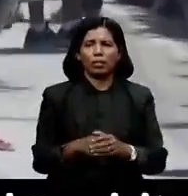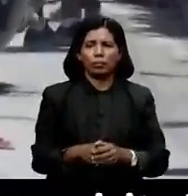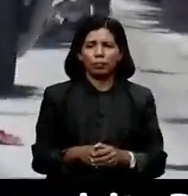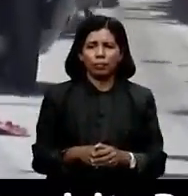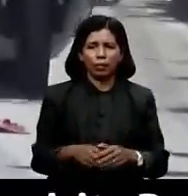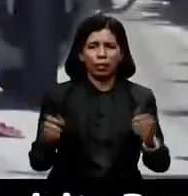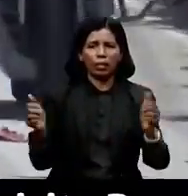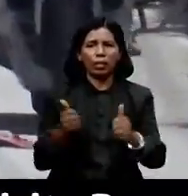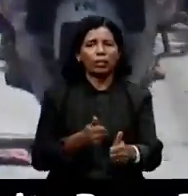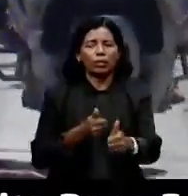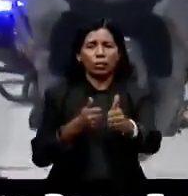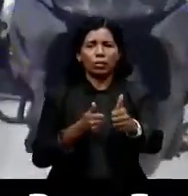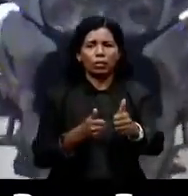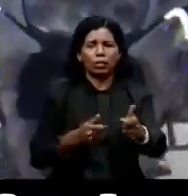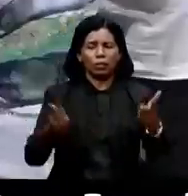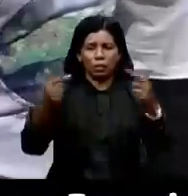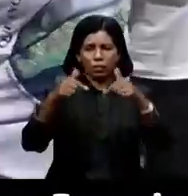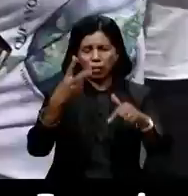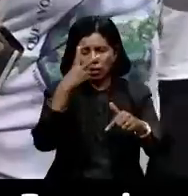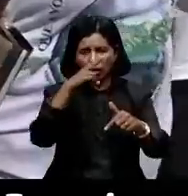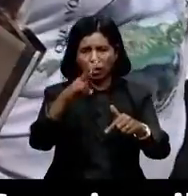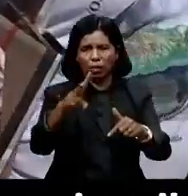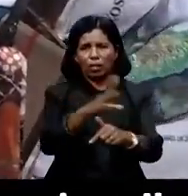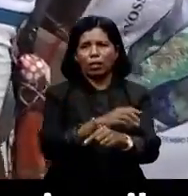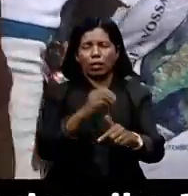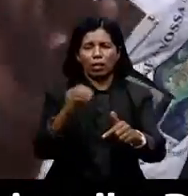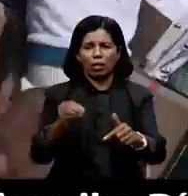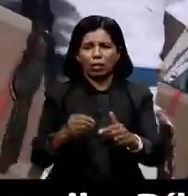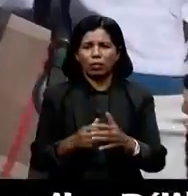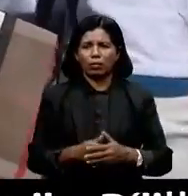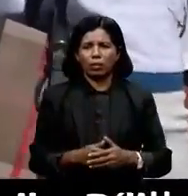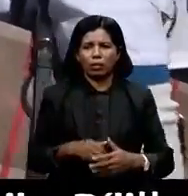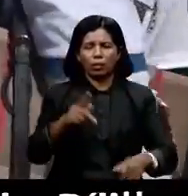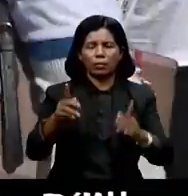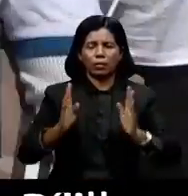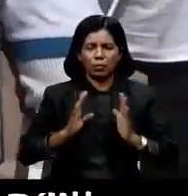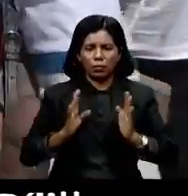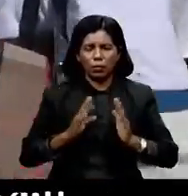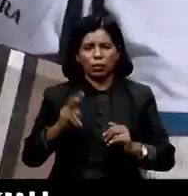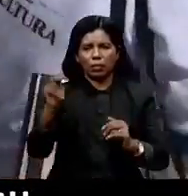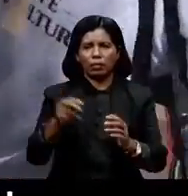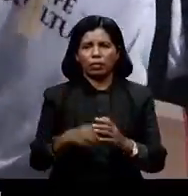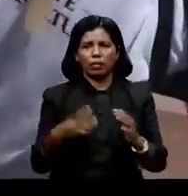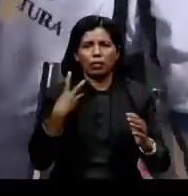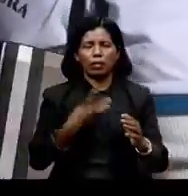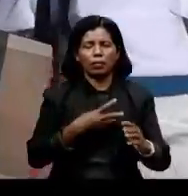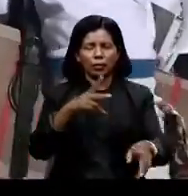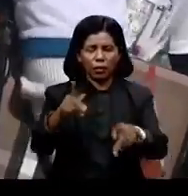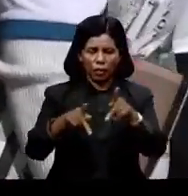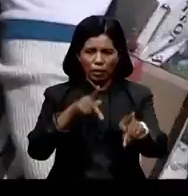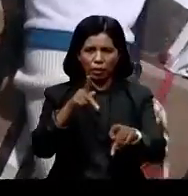tu ir vale mai para assiste a povo que glai mai para ba, é mas ir a bote ne. Nem a kami povo que